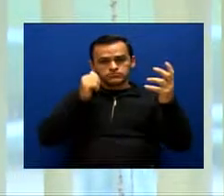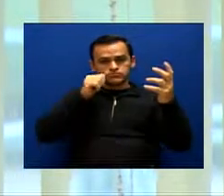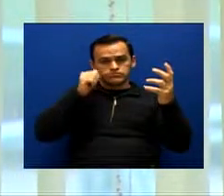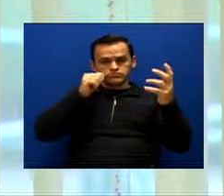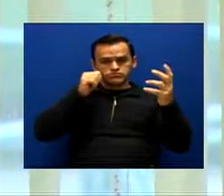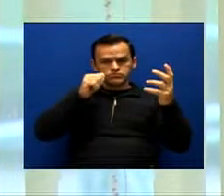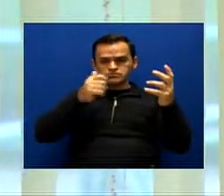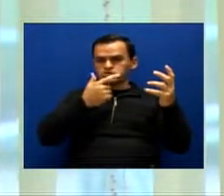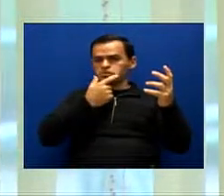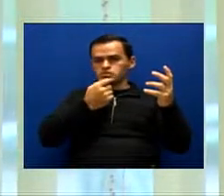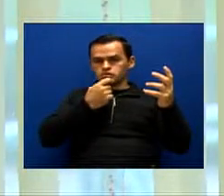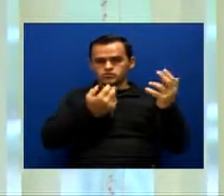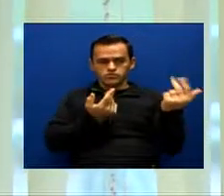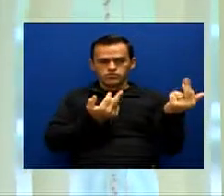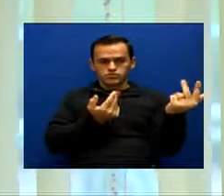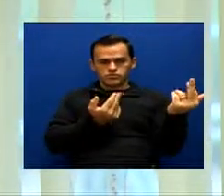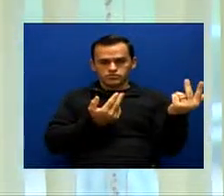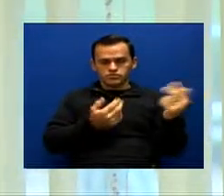sexo.